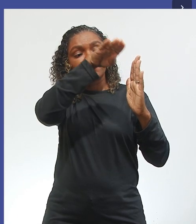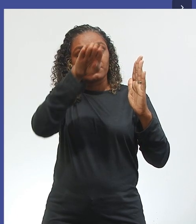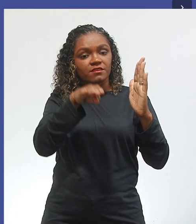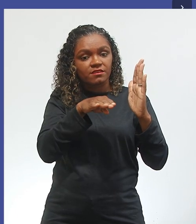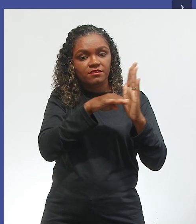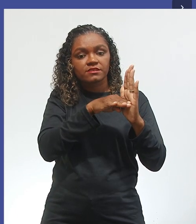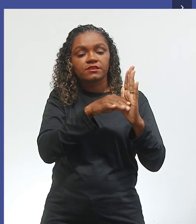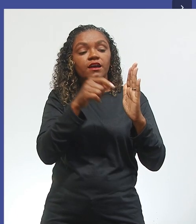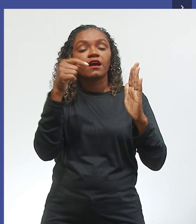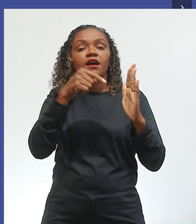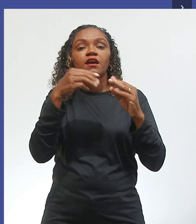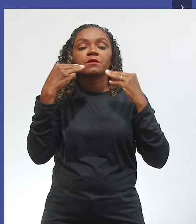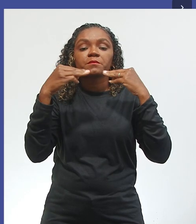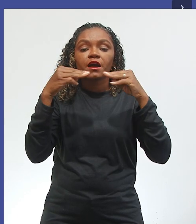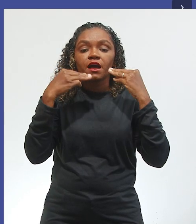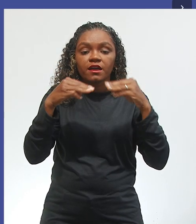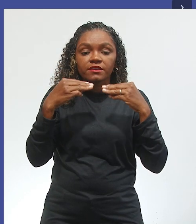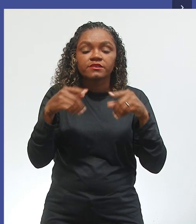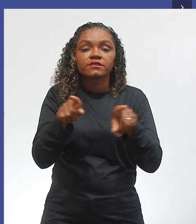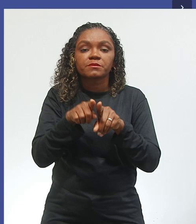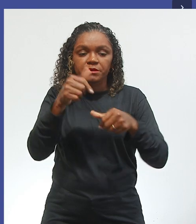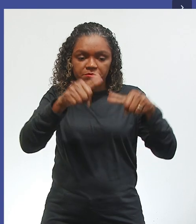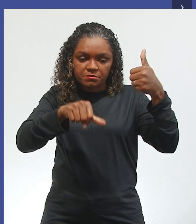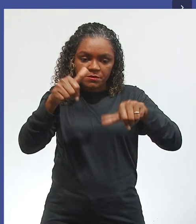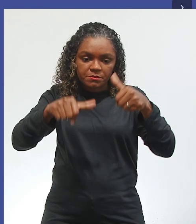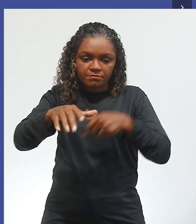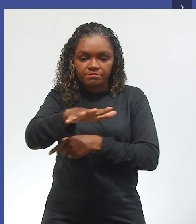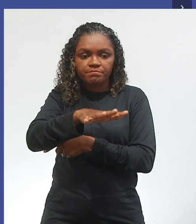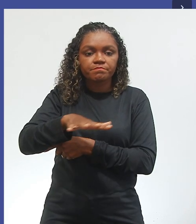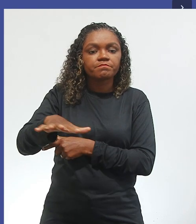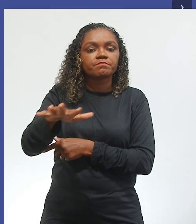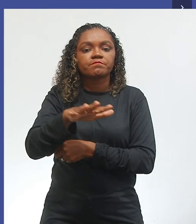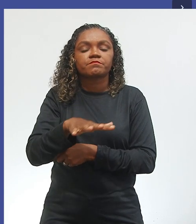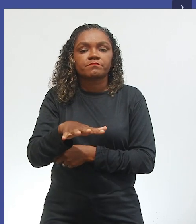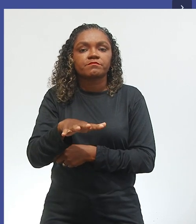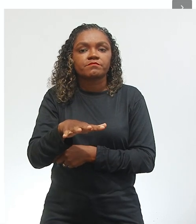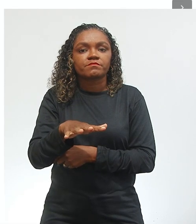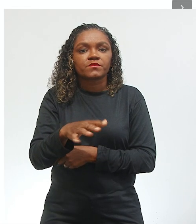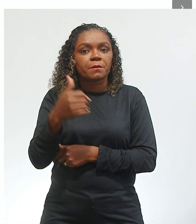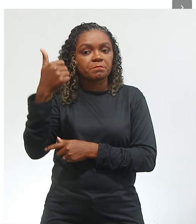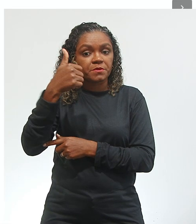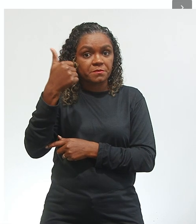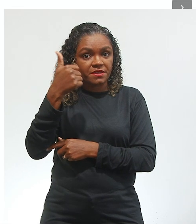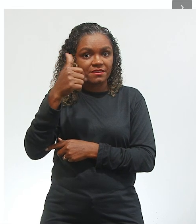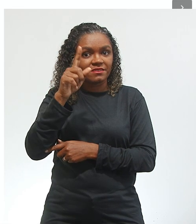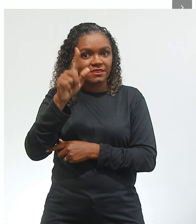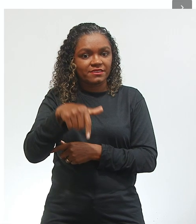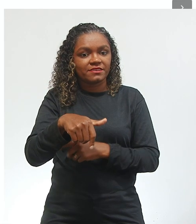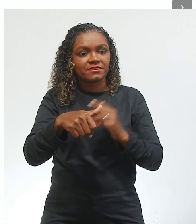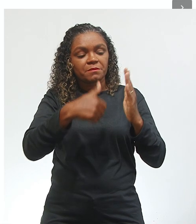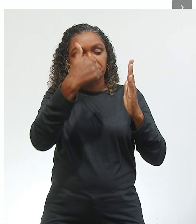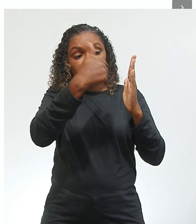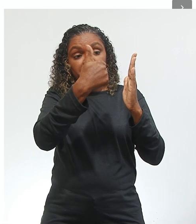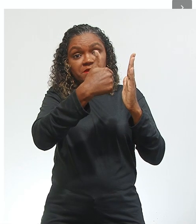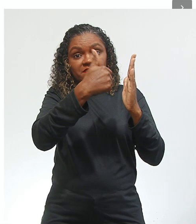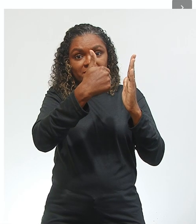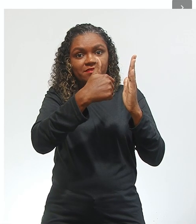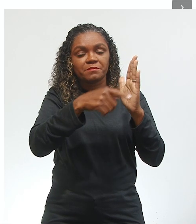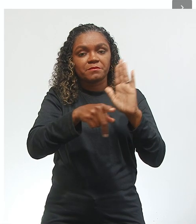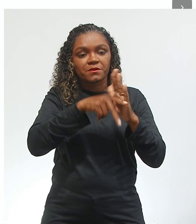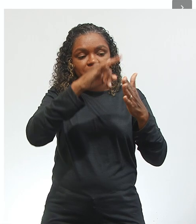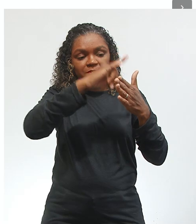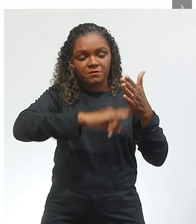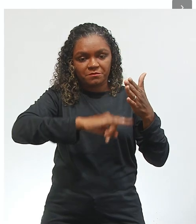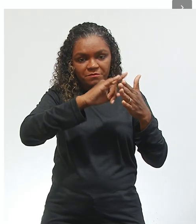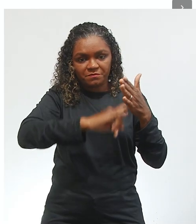vai ver a atual situação de marketing e análise do ambiente. Essa, sim, é a primeira parte, vamos dizer assim, do